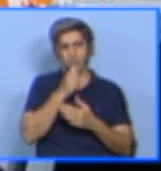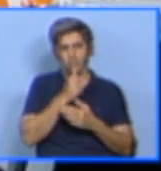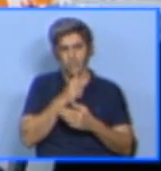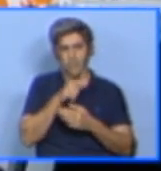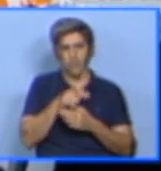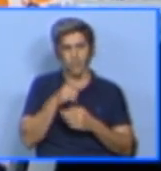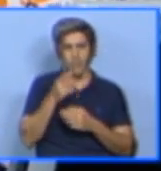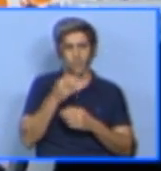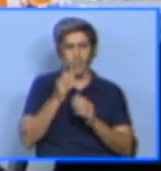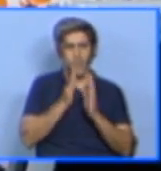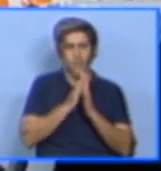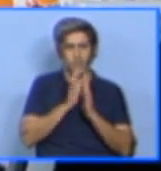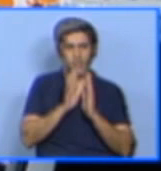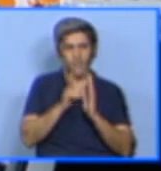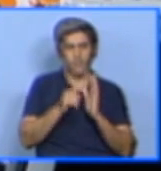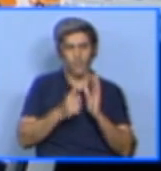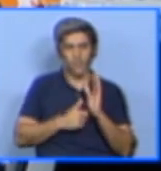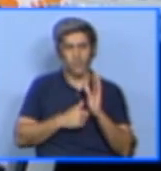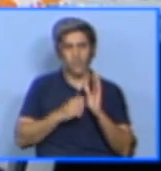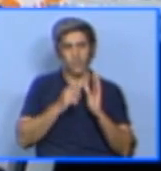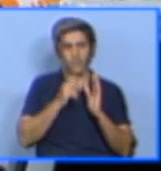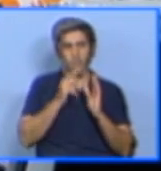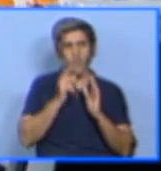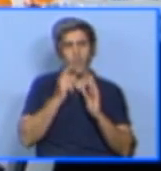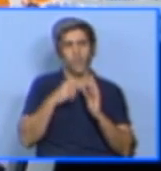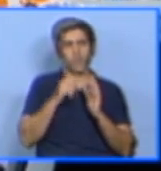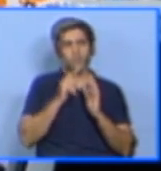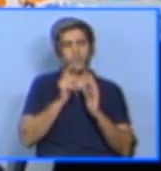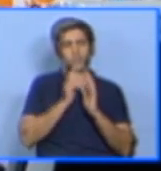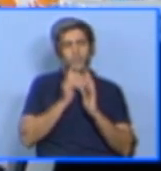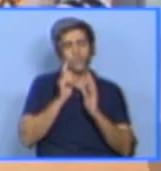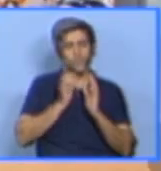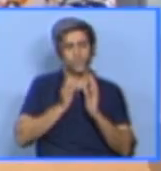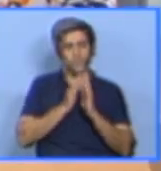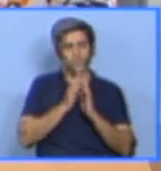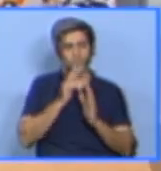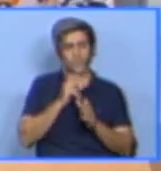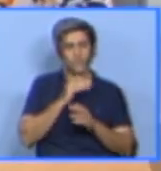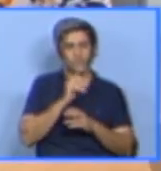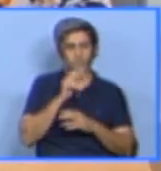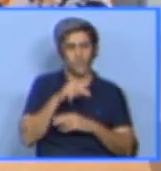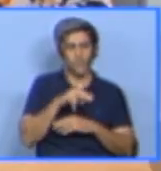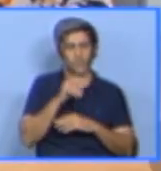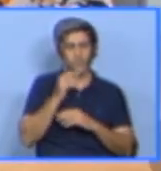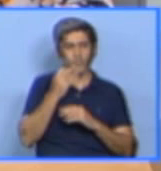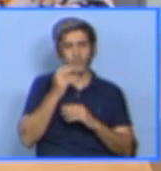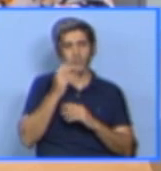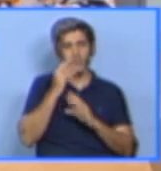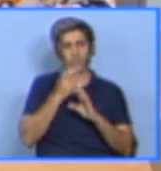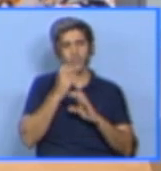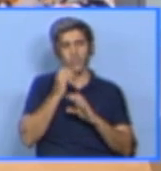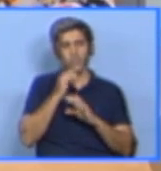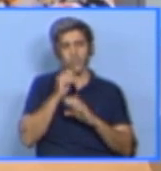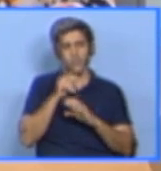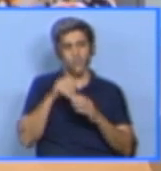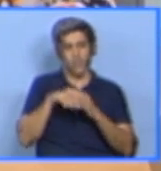Vermelha, a igreja dedicada a Nossa Senhora de Kazan, cujo famoso ícone depois teve bastante tempo guardado em Fátima,